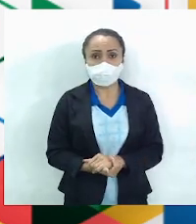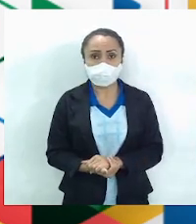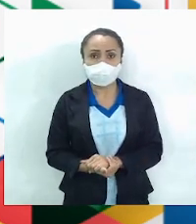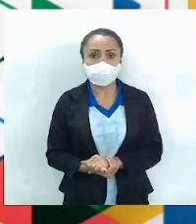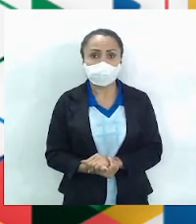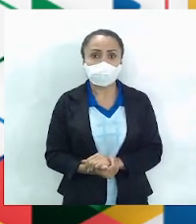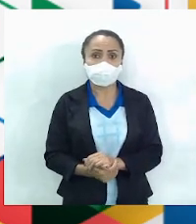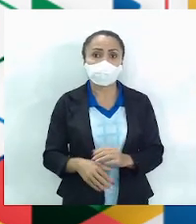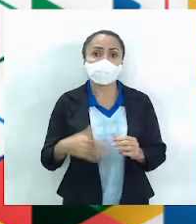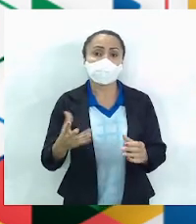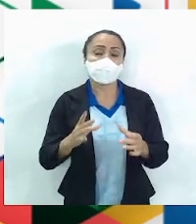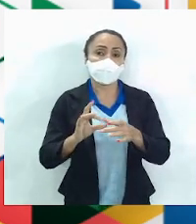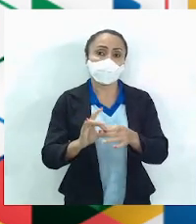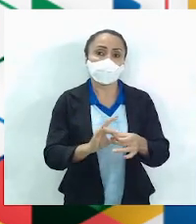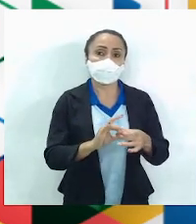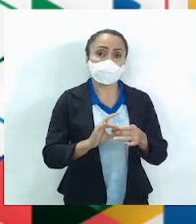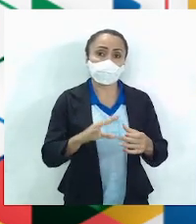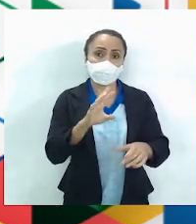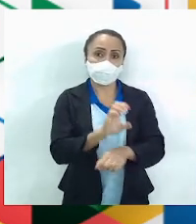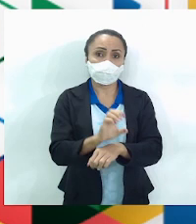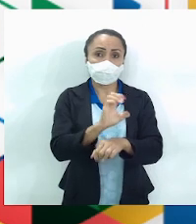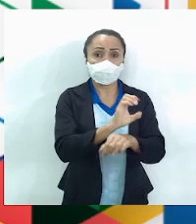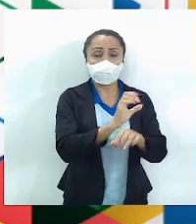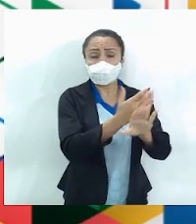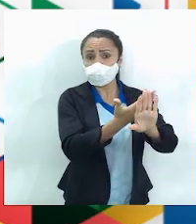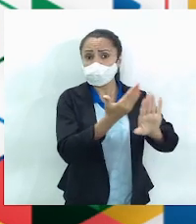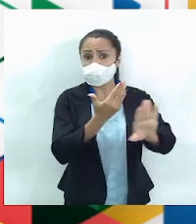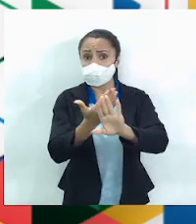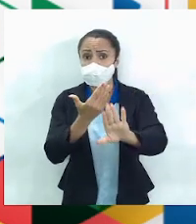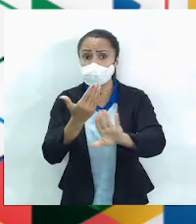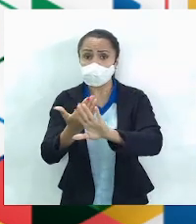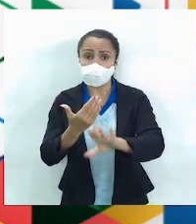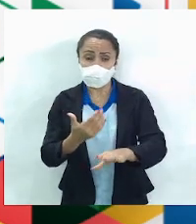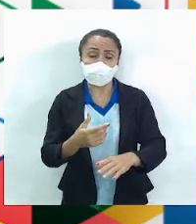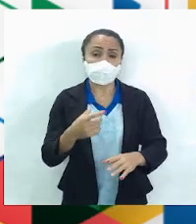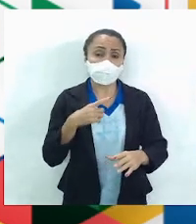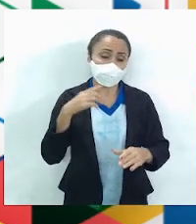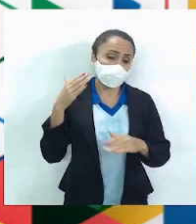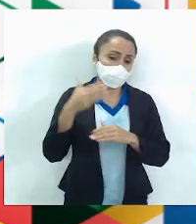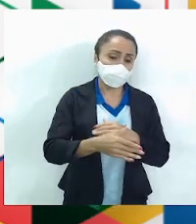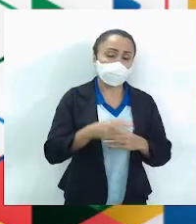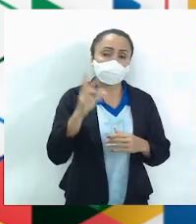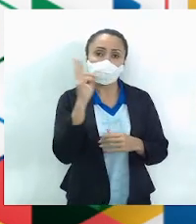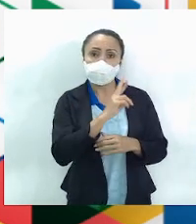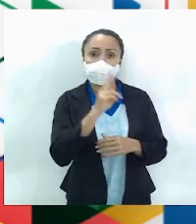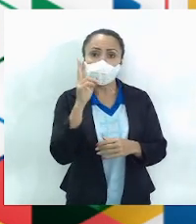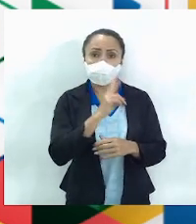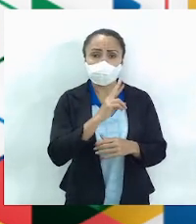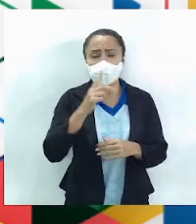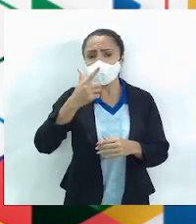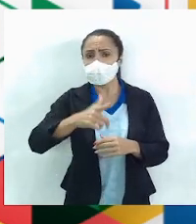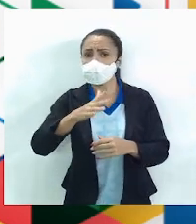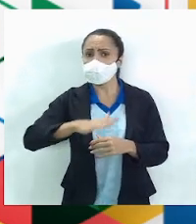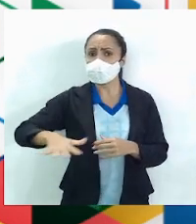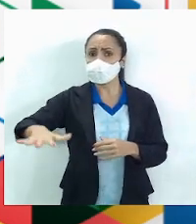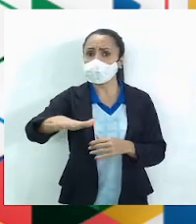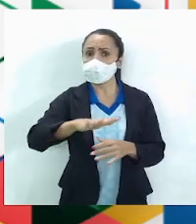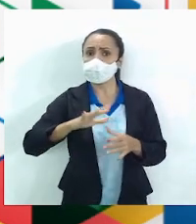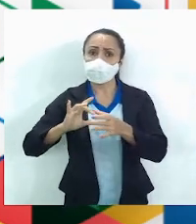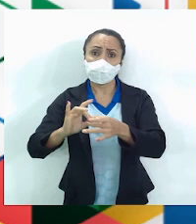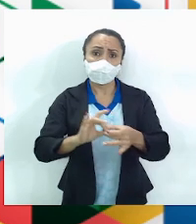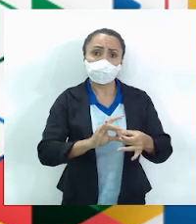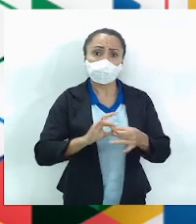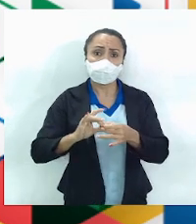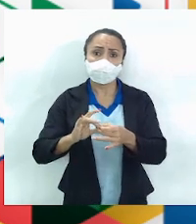Comunidade dos Estados Independentes, que fazia parte a Rússia e outros territórios que eram alinhados à